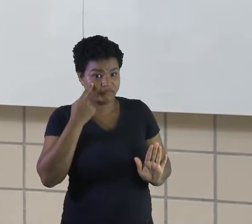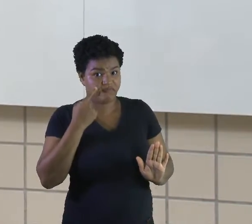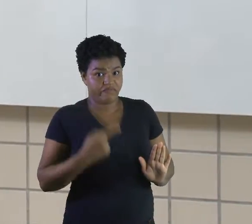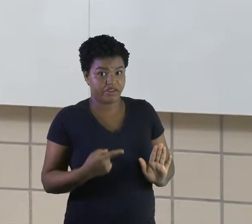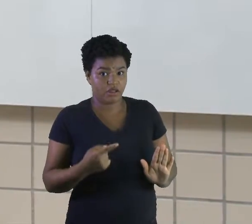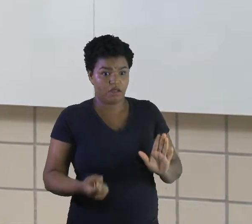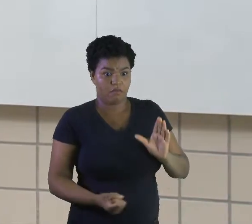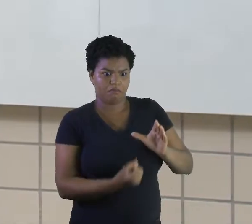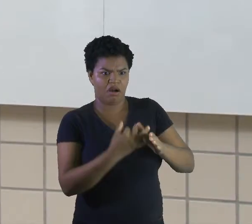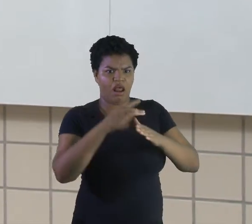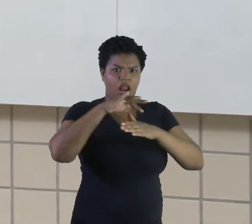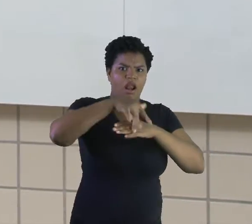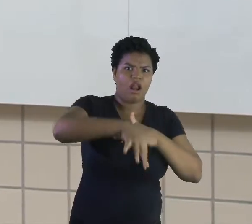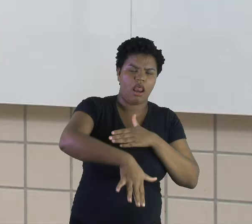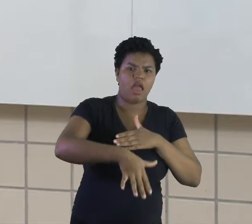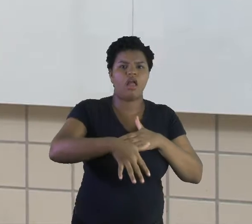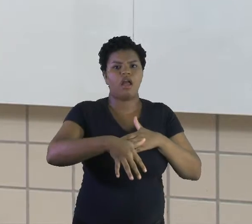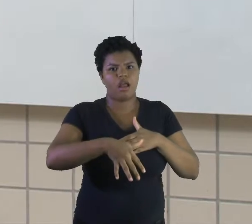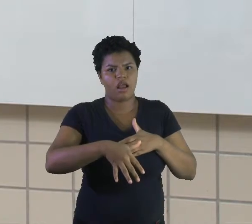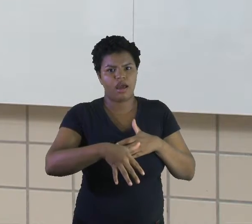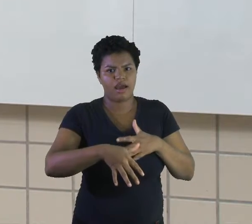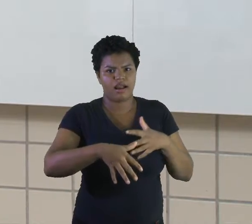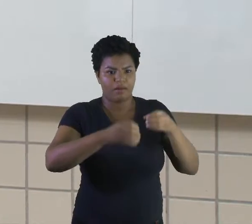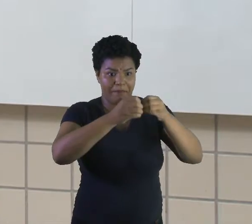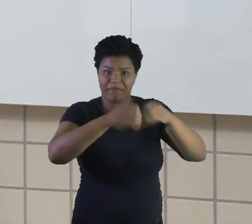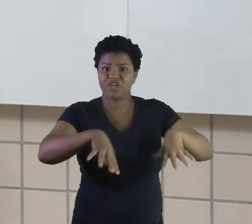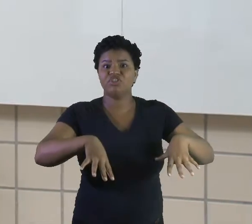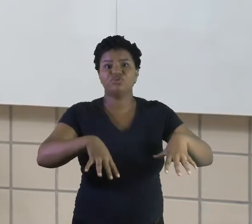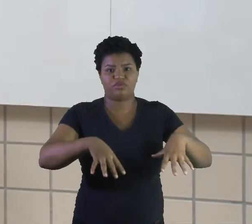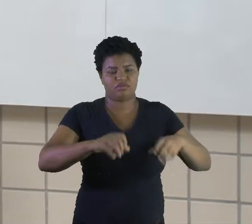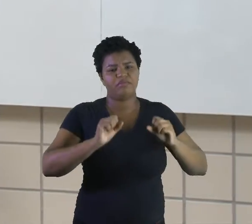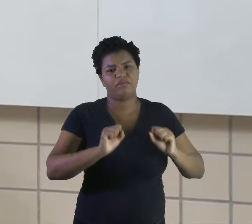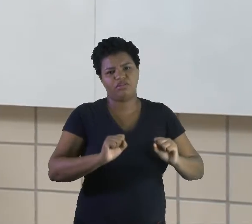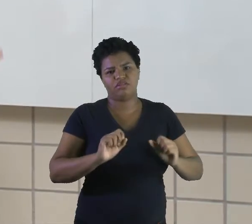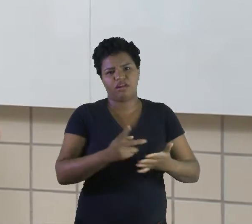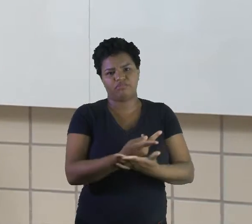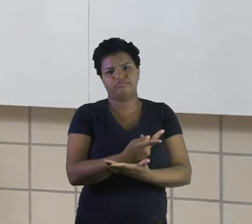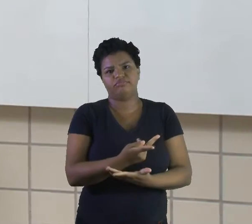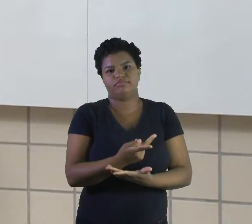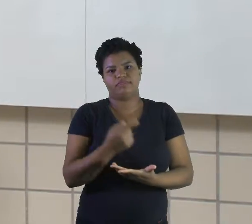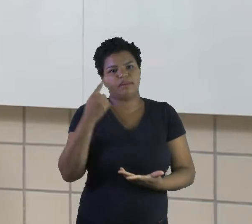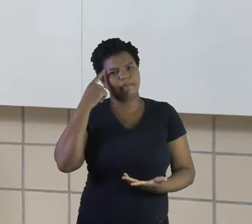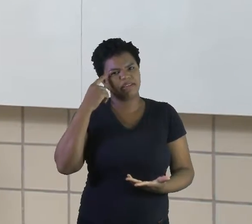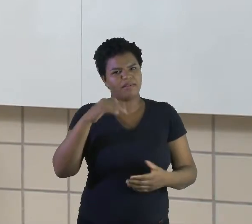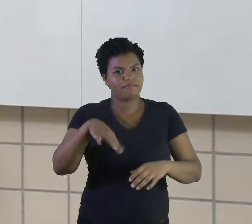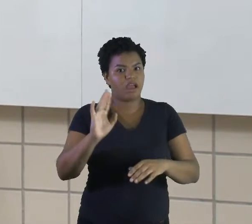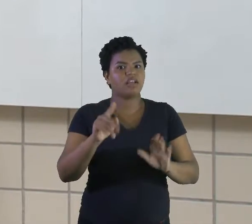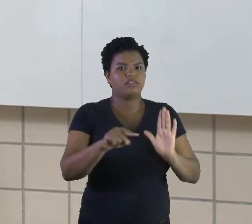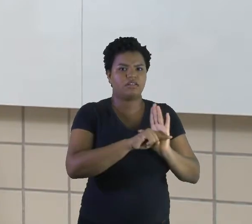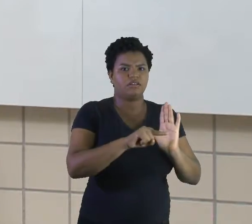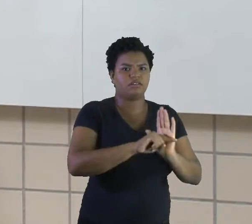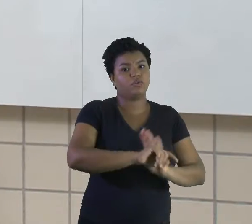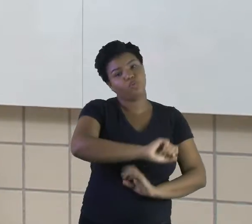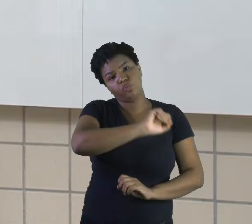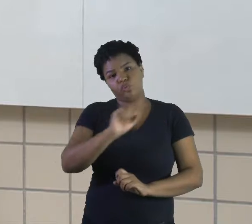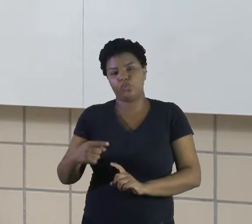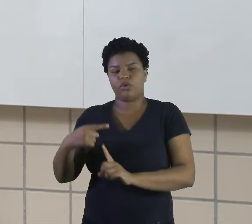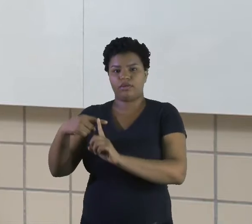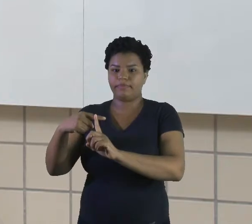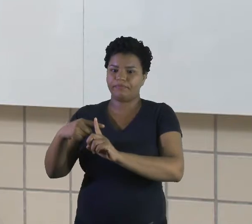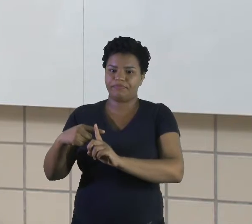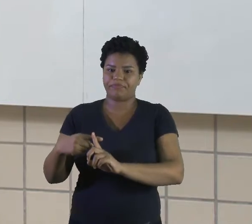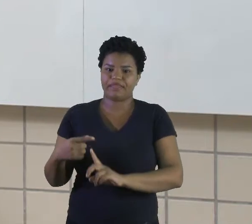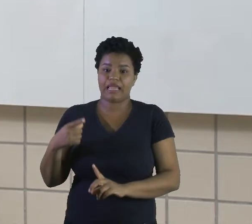em atividade, a destruição que ele pode causar, a gente pensa que ele tem mais coisas negativas do que positivas. Na verdade, ele